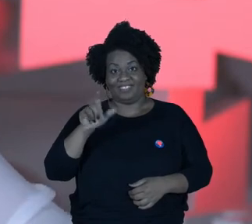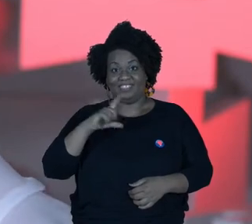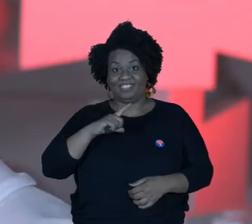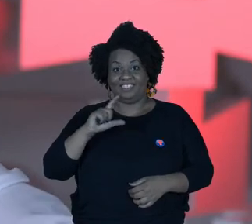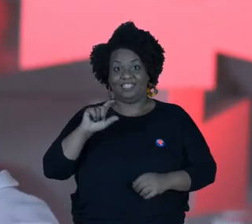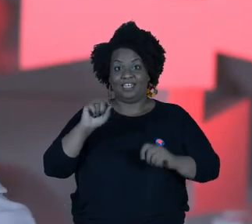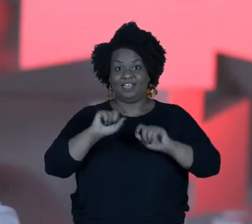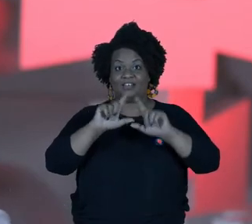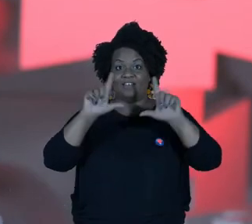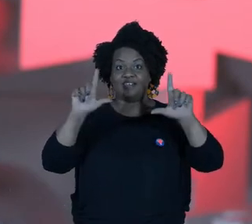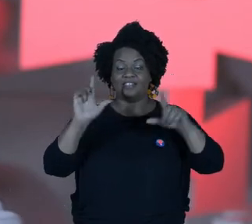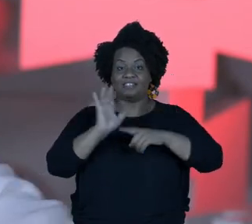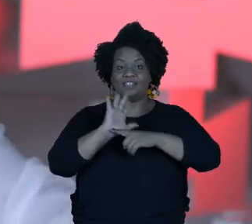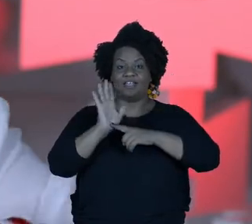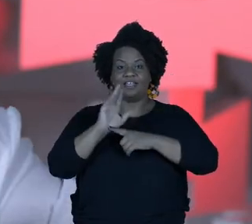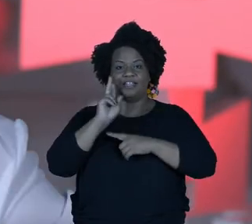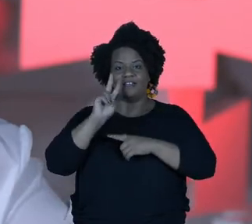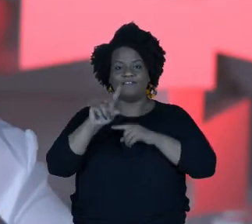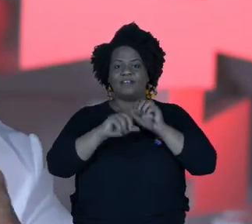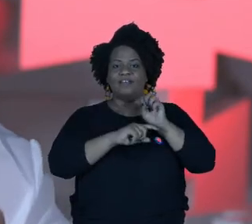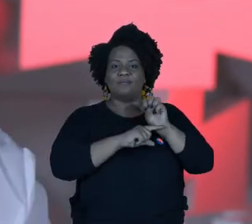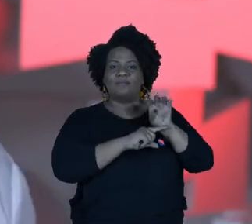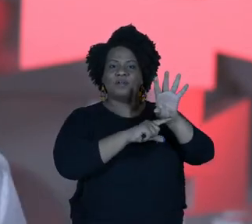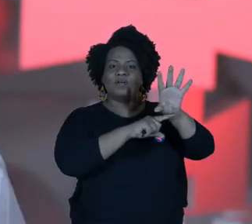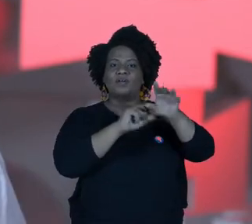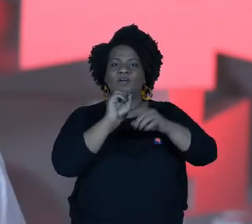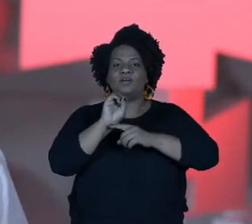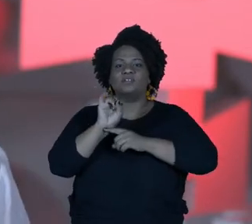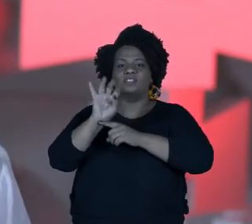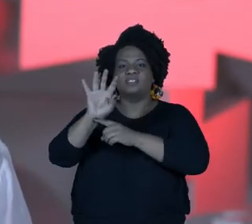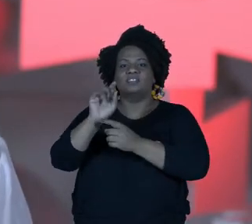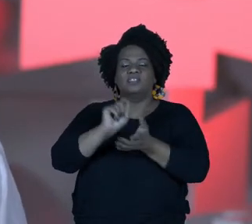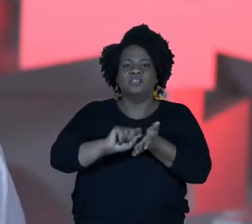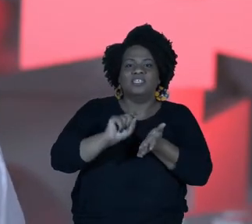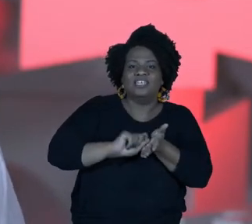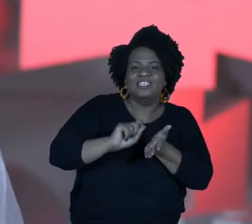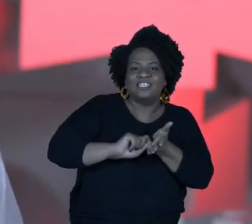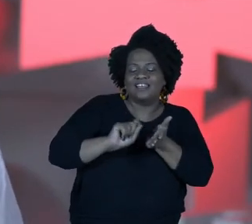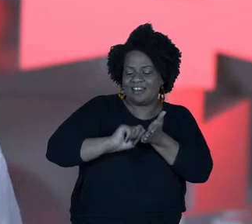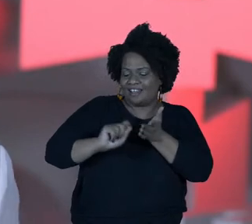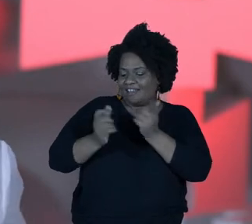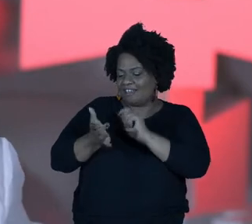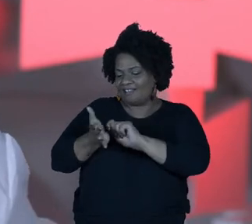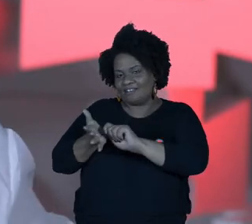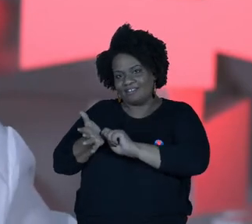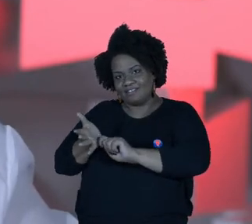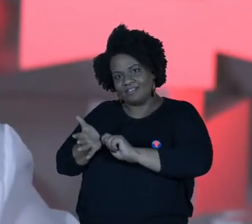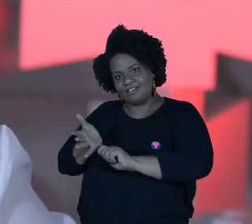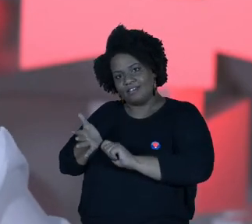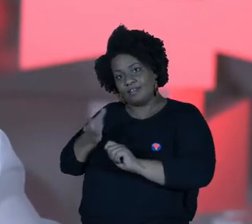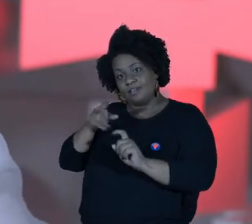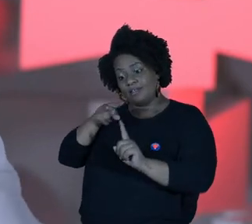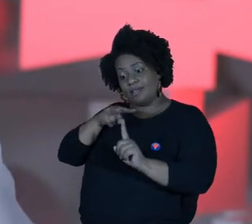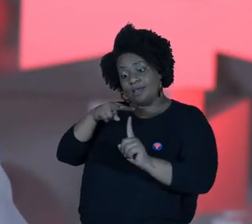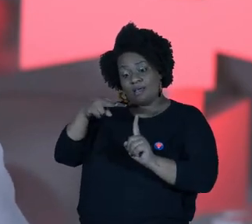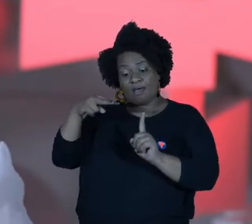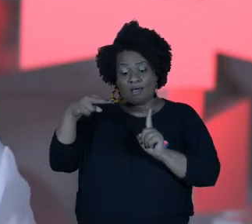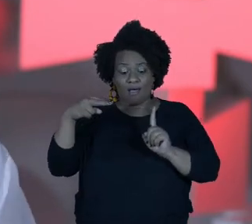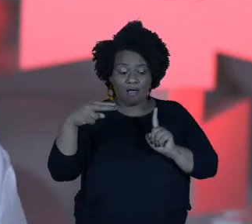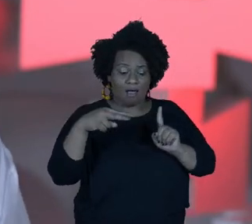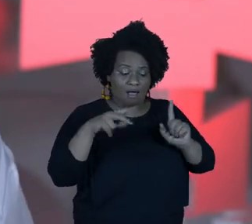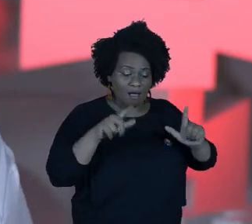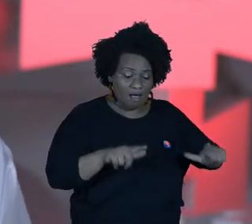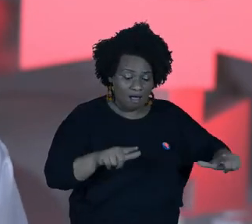gente vê lá atrás, projeções escritas, né? E uma perspectiva acentuada no